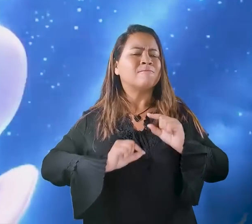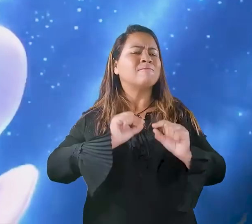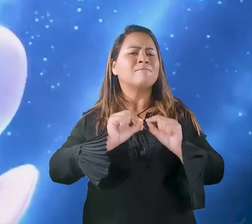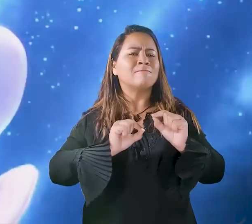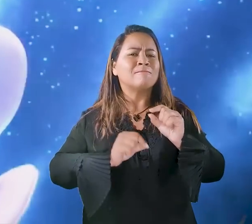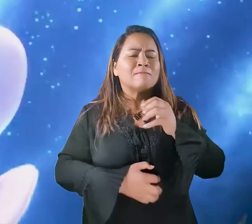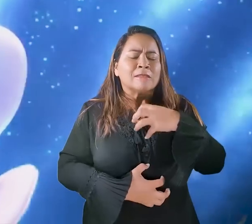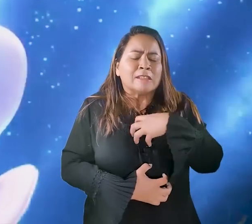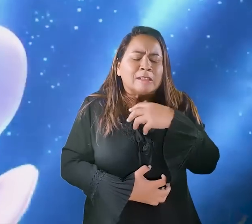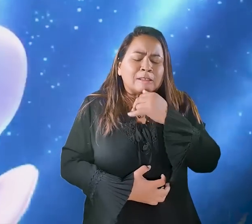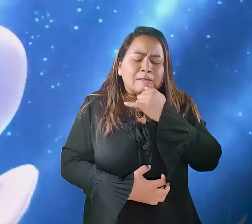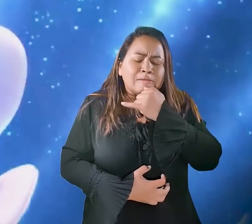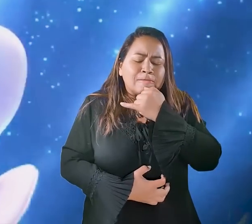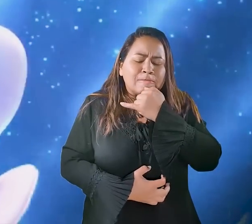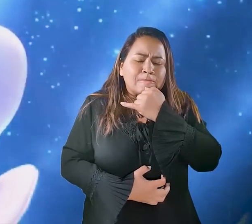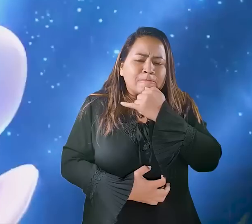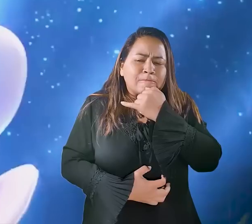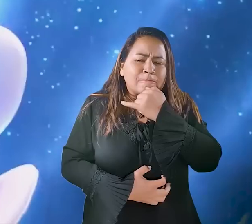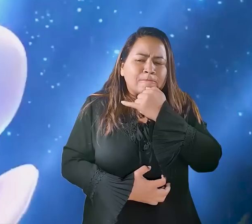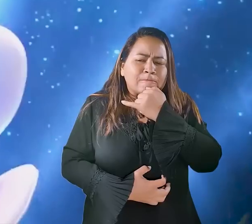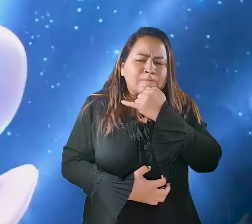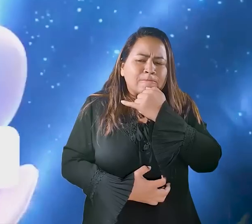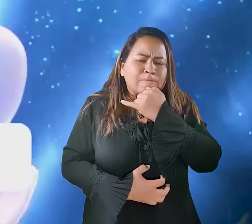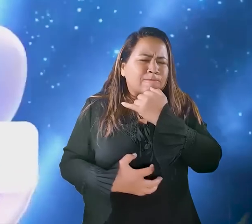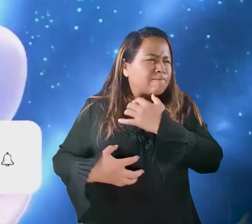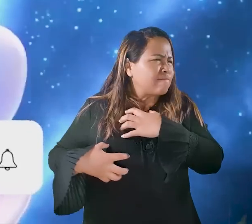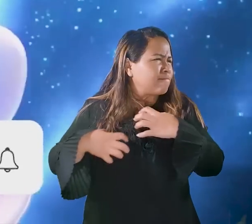tristeza, mágoa.